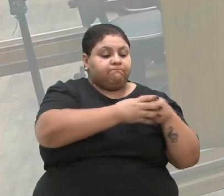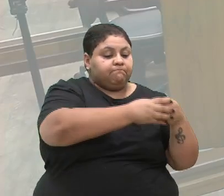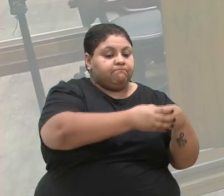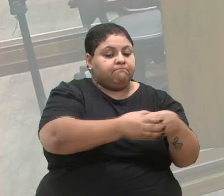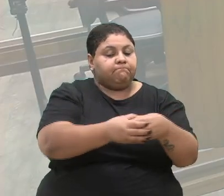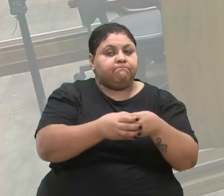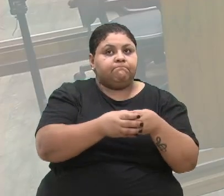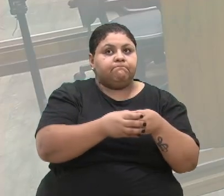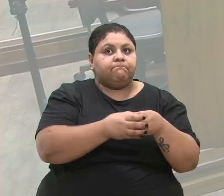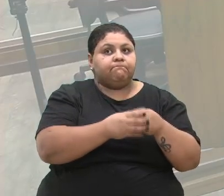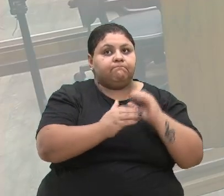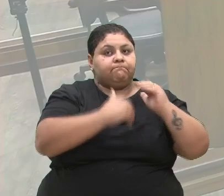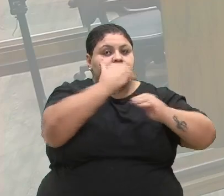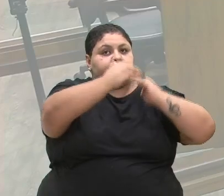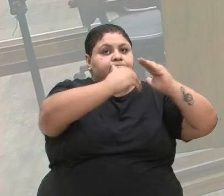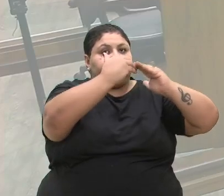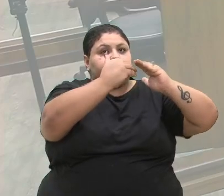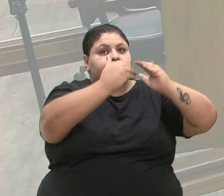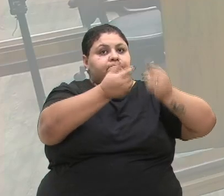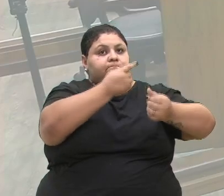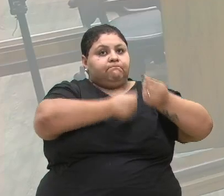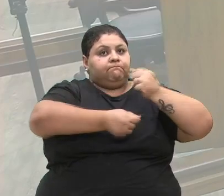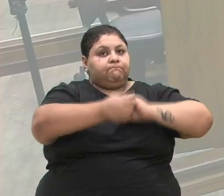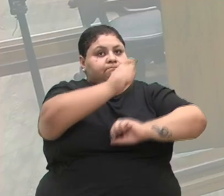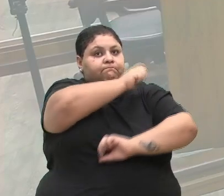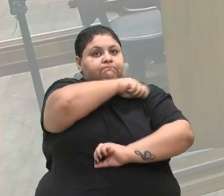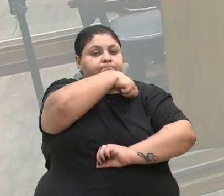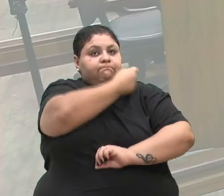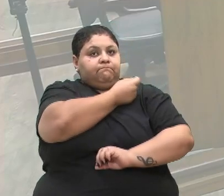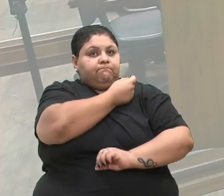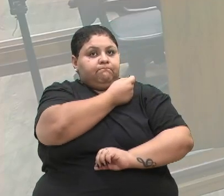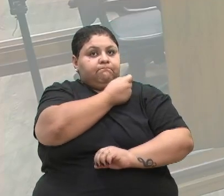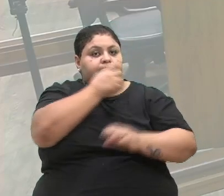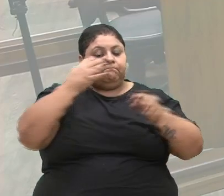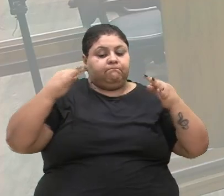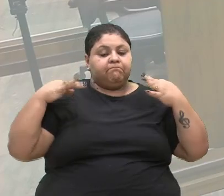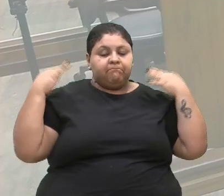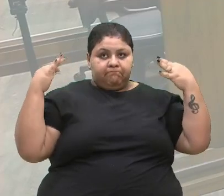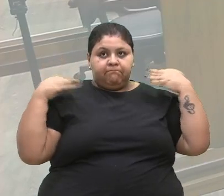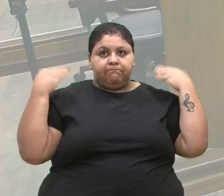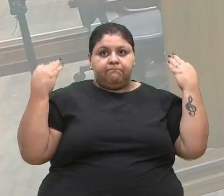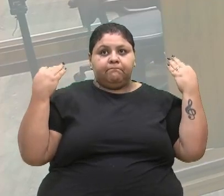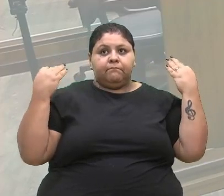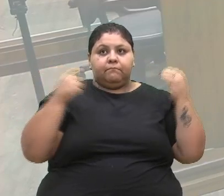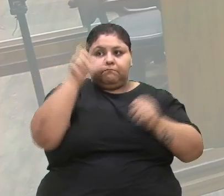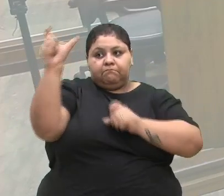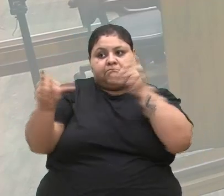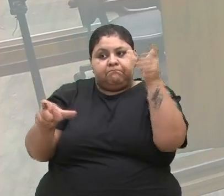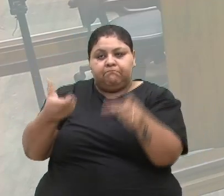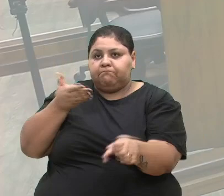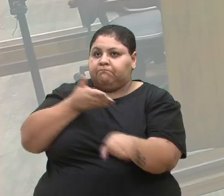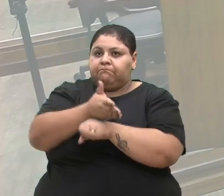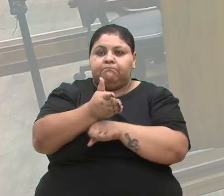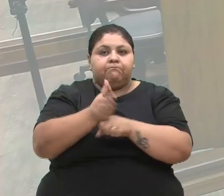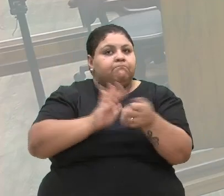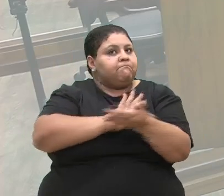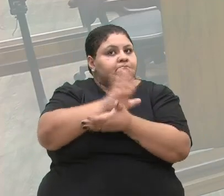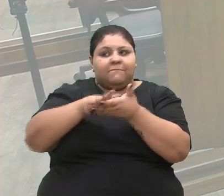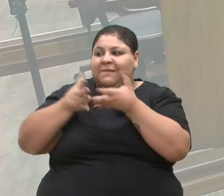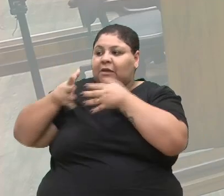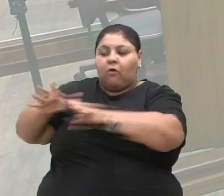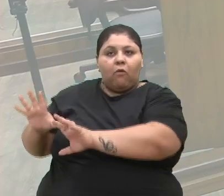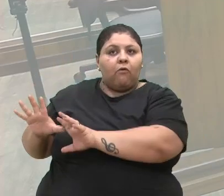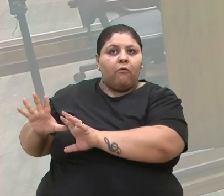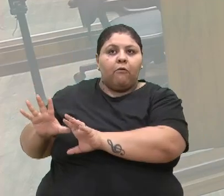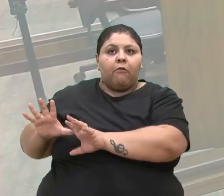de Desenvolvimento Econômico, Fiscalização, Controle Justamentário e Turismo, por seus integrantes, nada tendo a opor